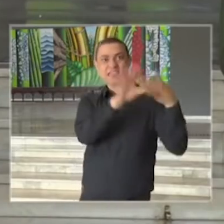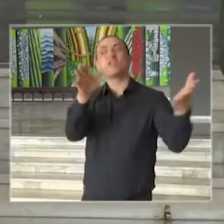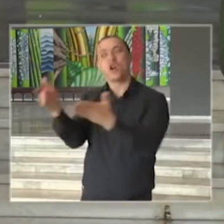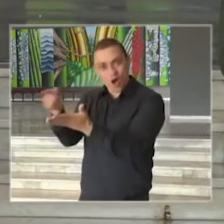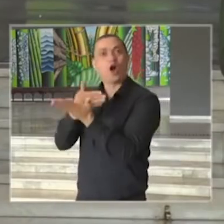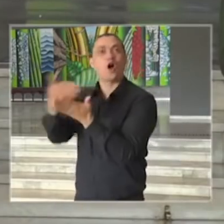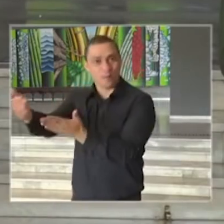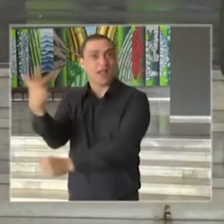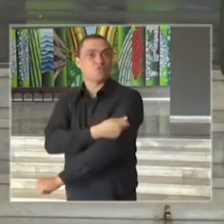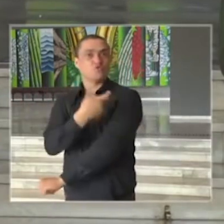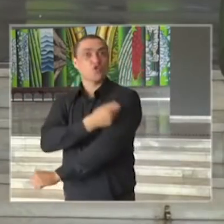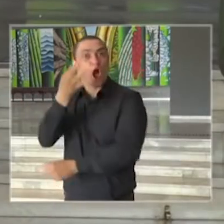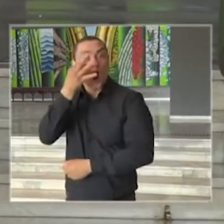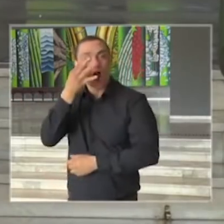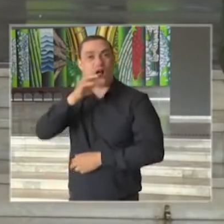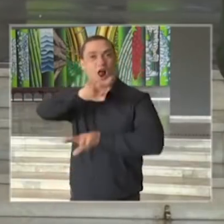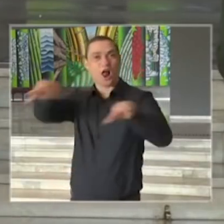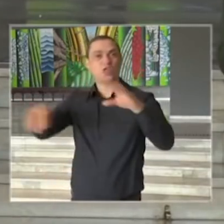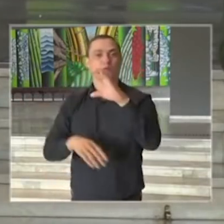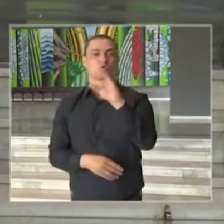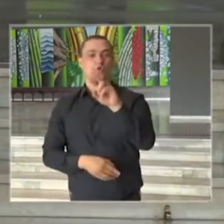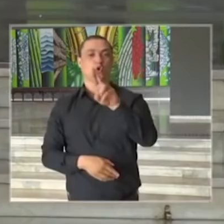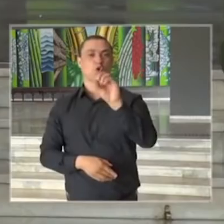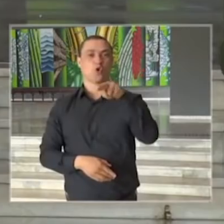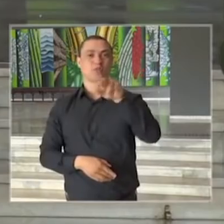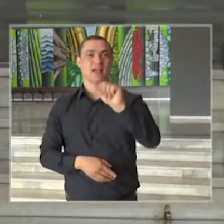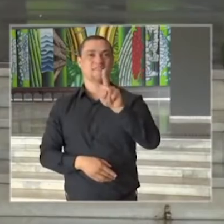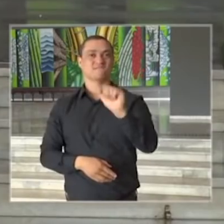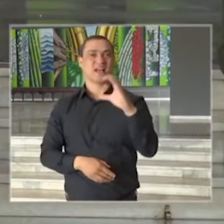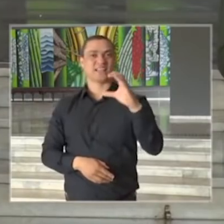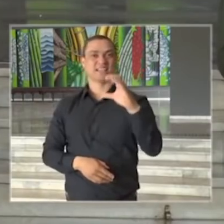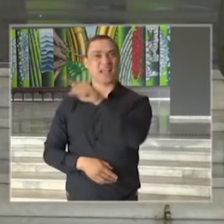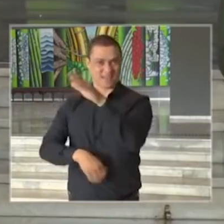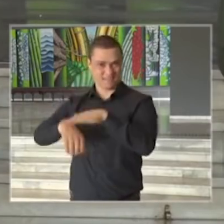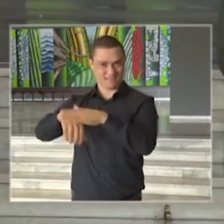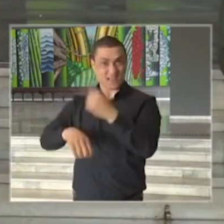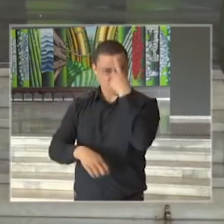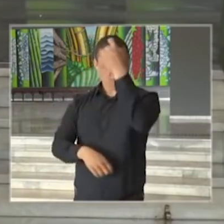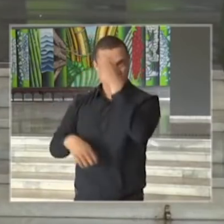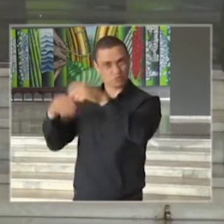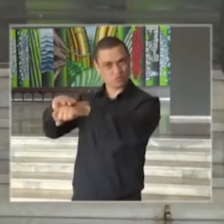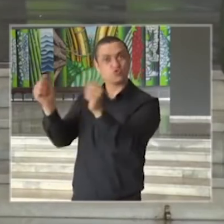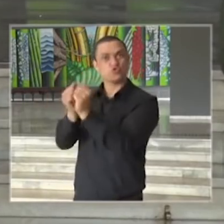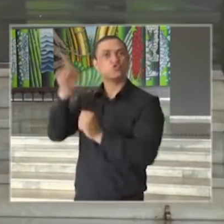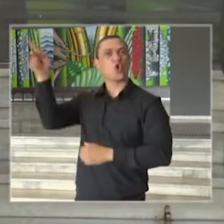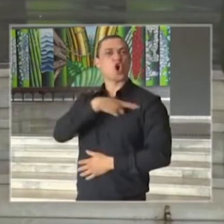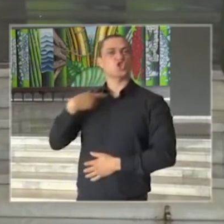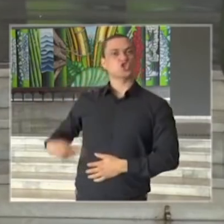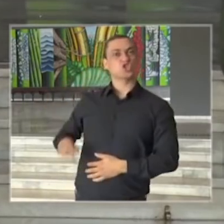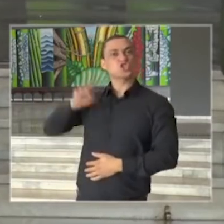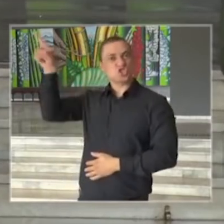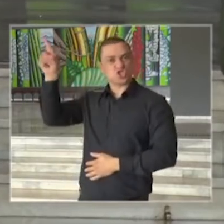os testes da Coronavac, a vacina que o Instituto Butantan está desenvolvendo junto com